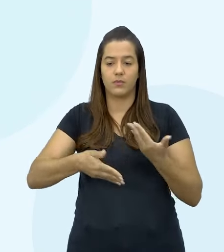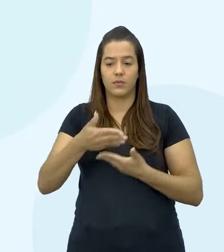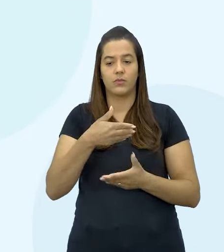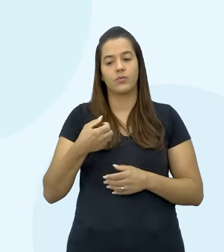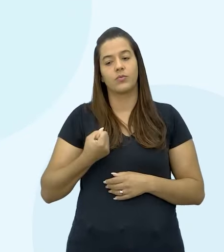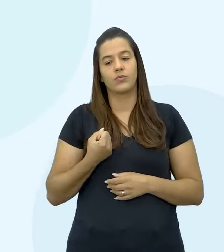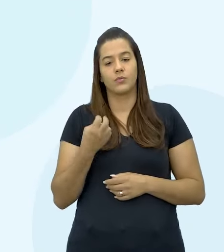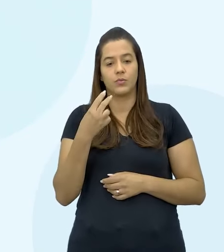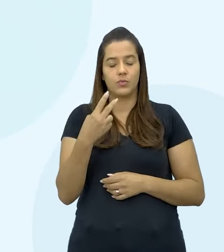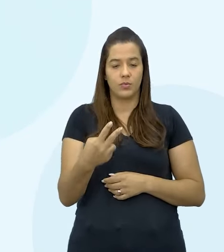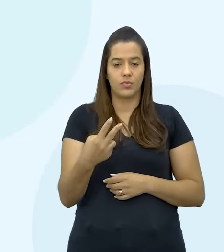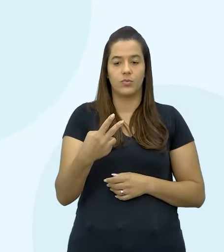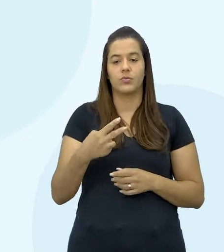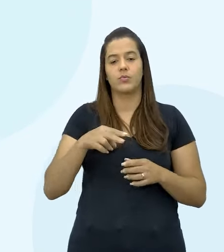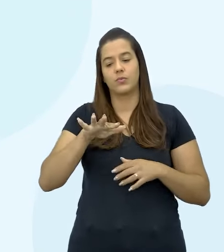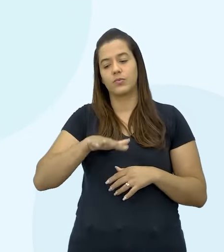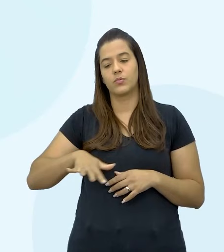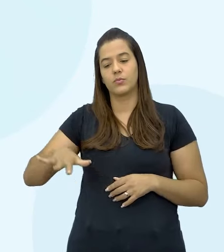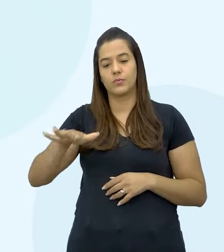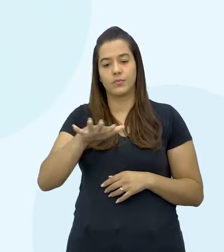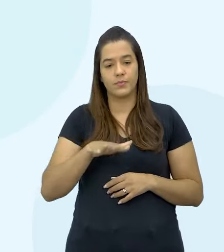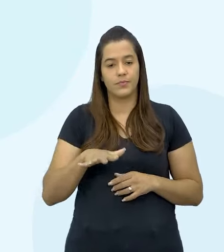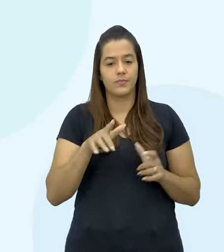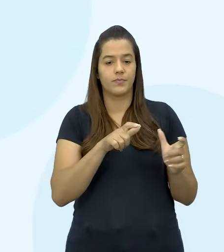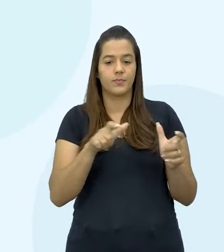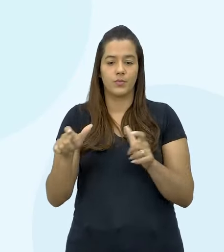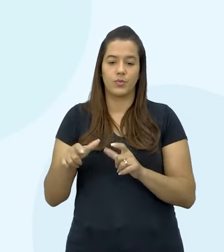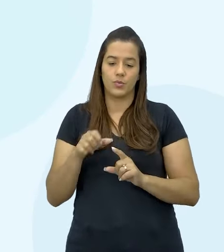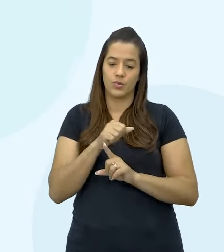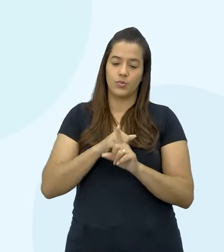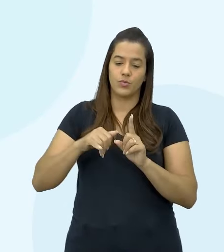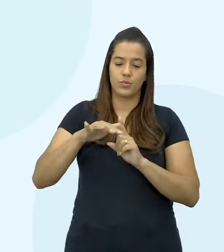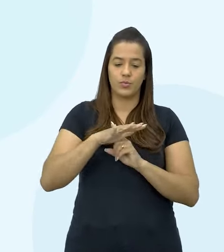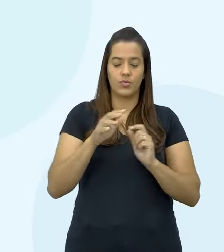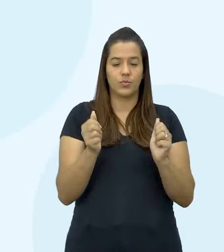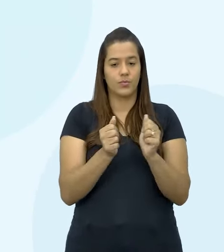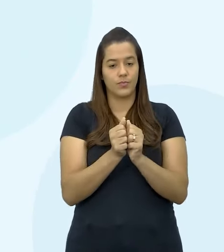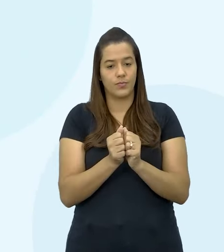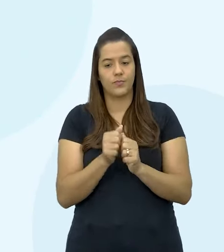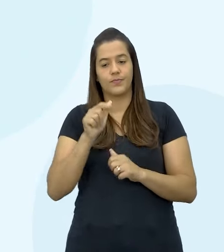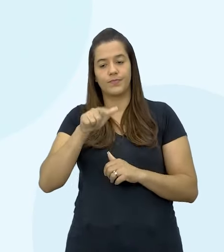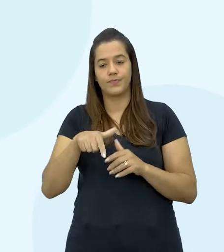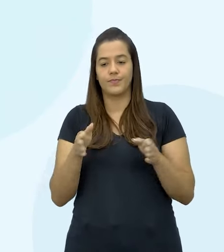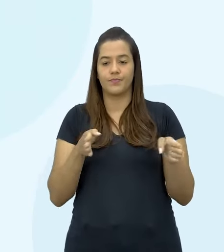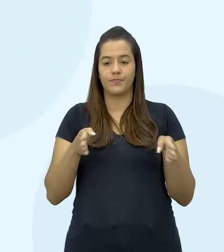2, transformações do espaço geográfico e sociedade. Ou seja, né, nesse momento que a gente está falando,